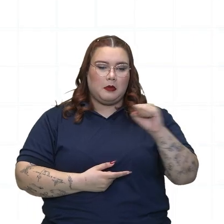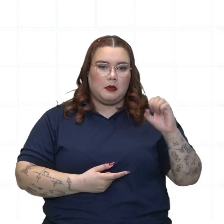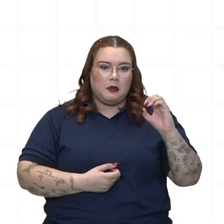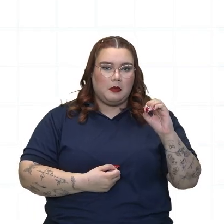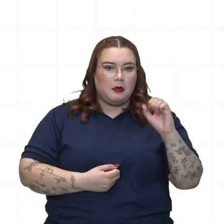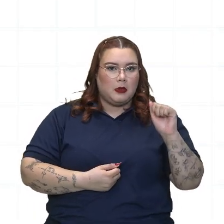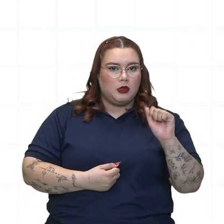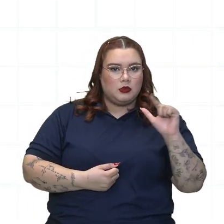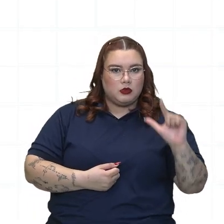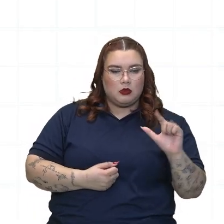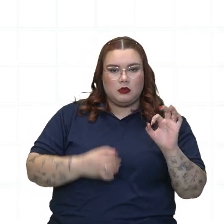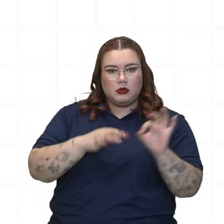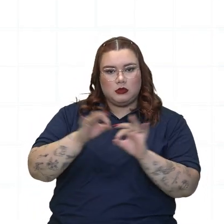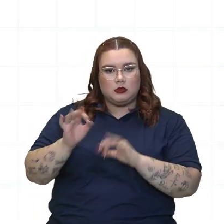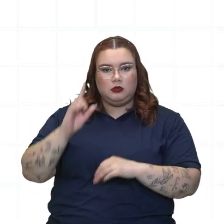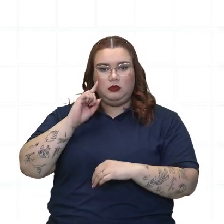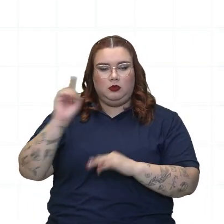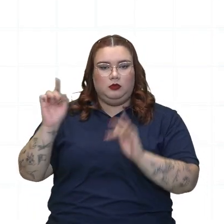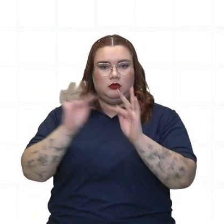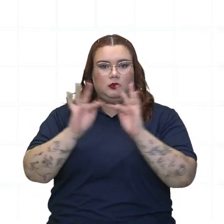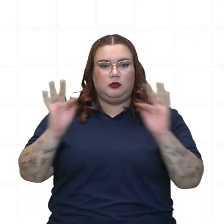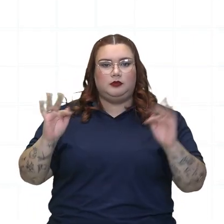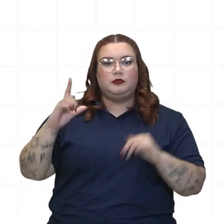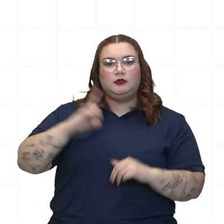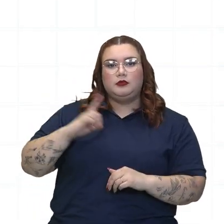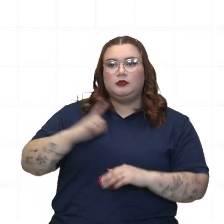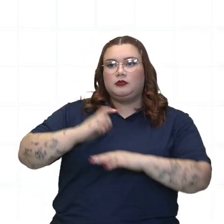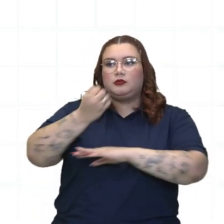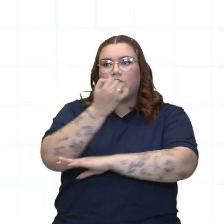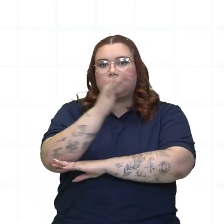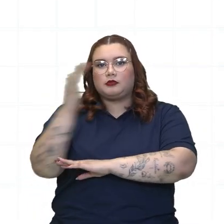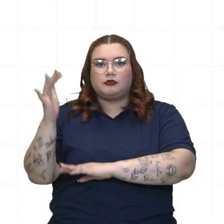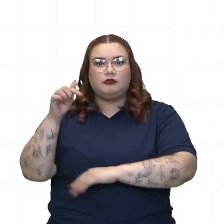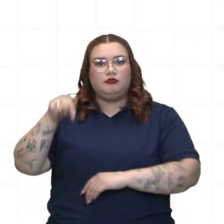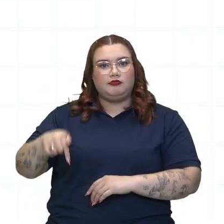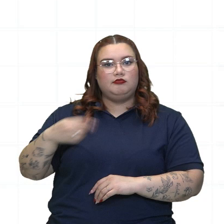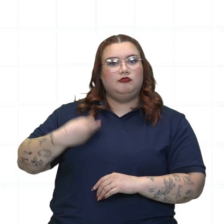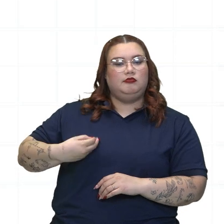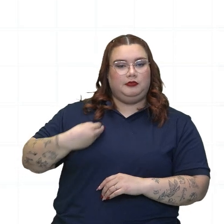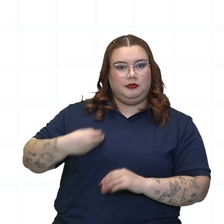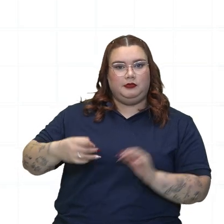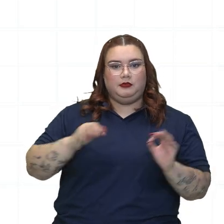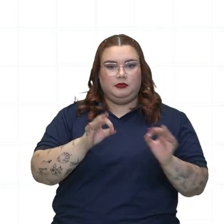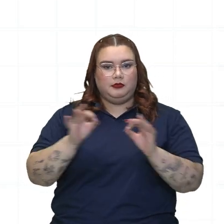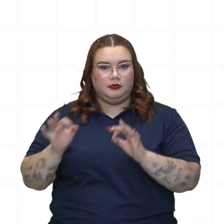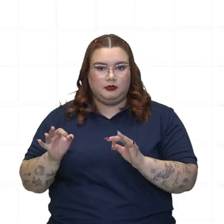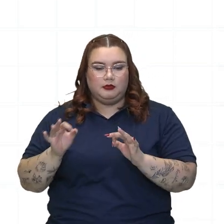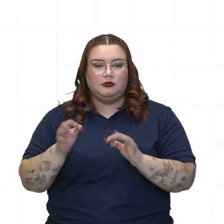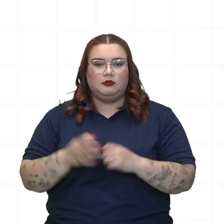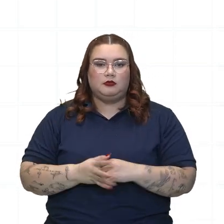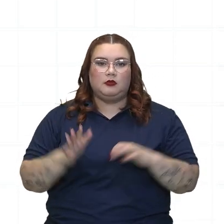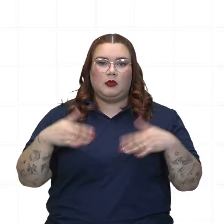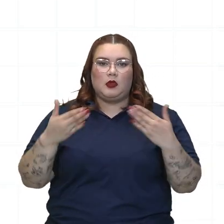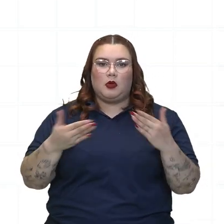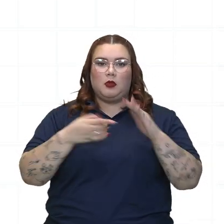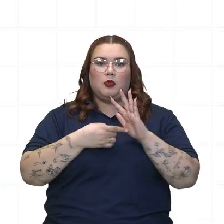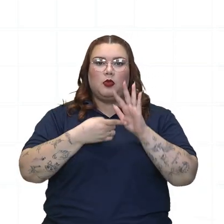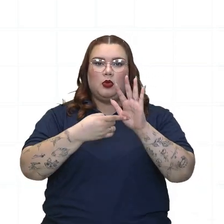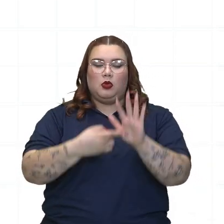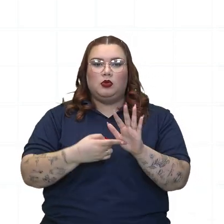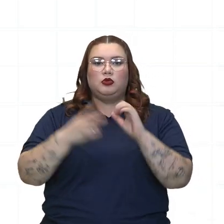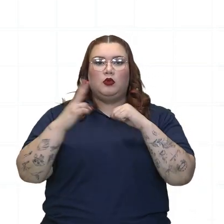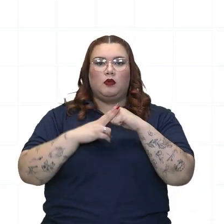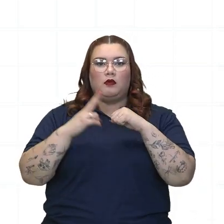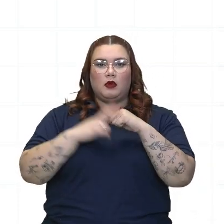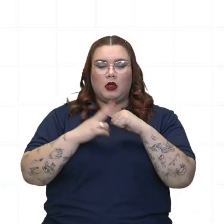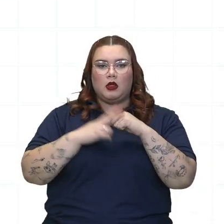né? Existe uma floresta aqui, então, verbo haver indicando existir. Então, quando isso acontece, ele é um verbo impessoal,